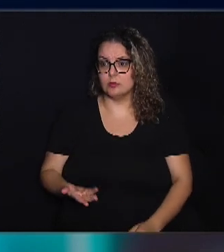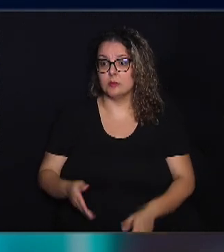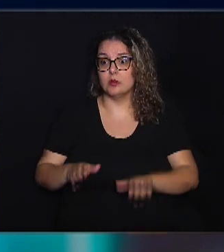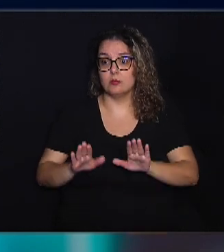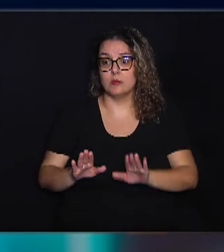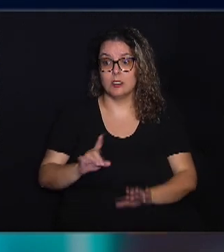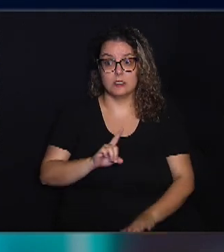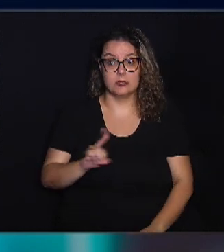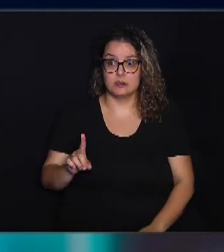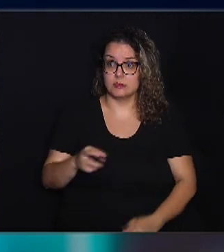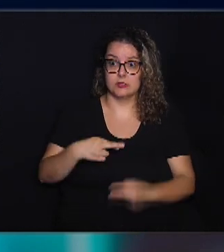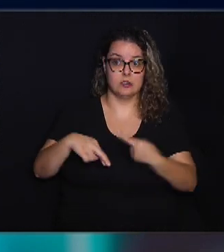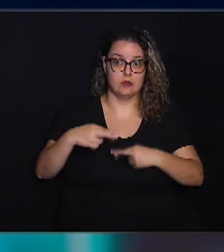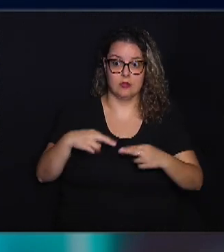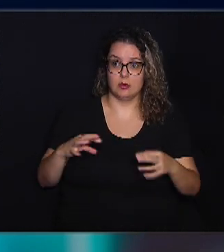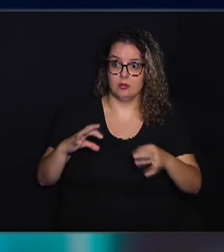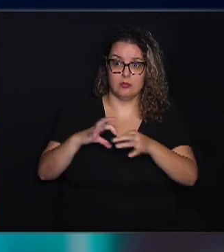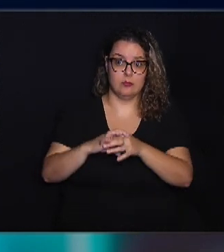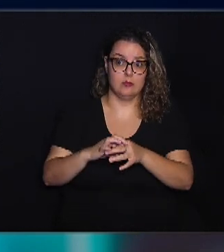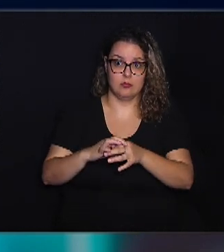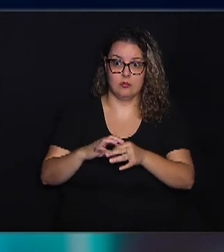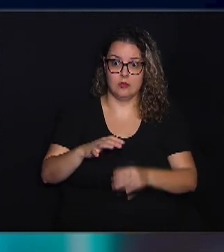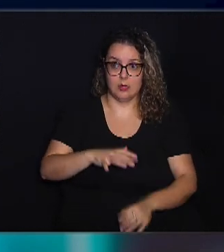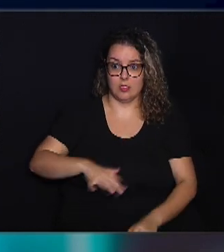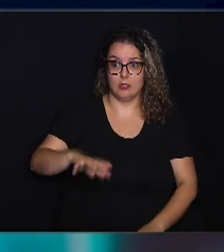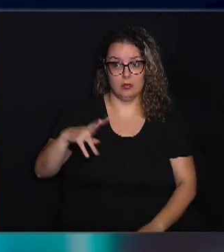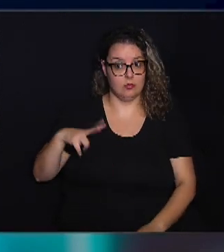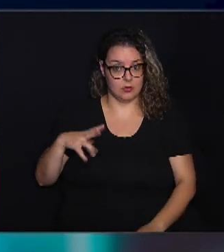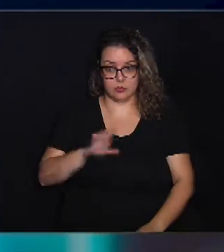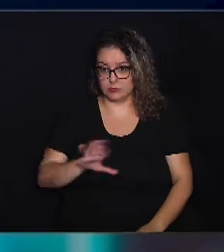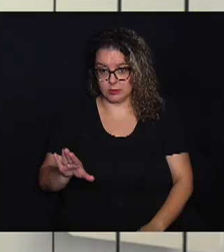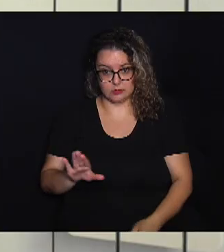seria vinculado ao setor privado.